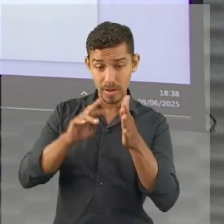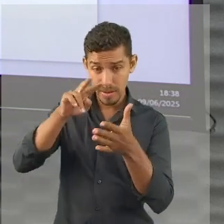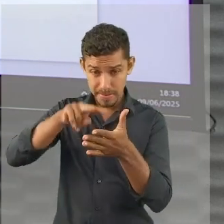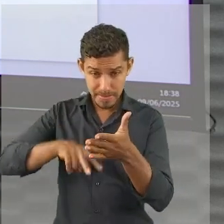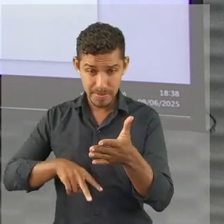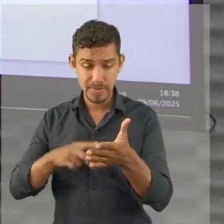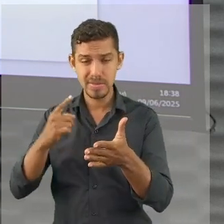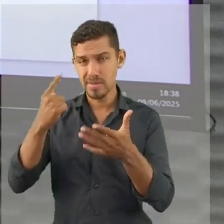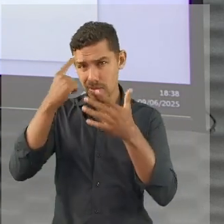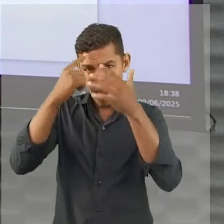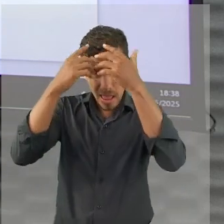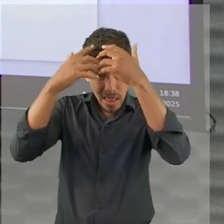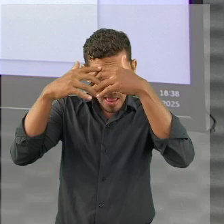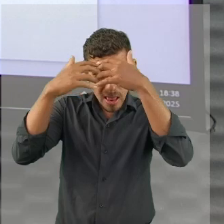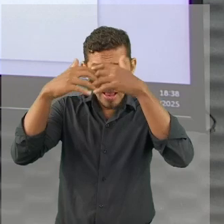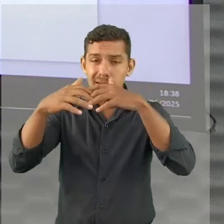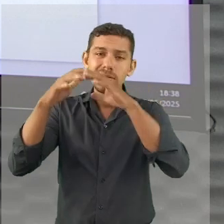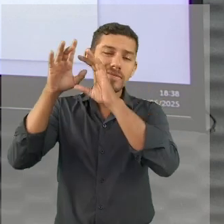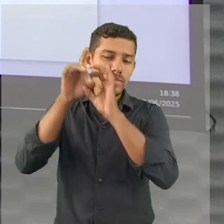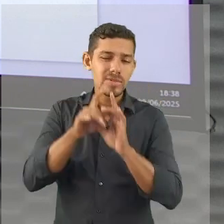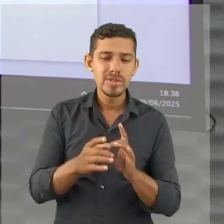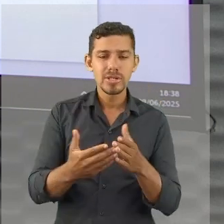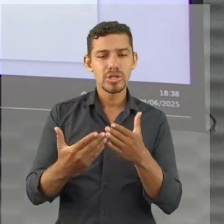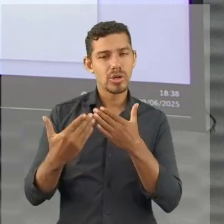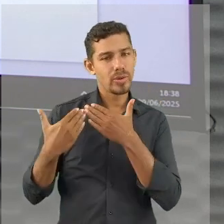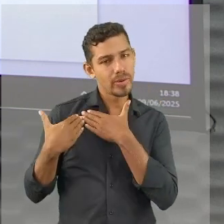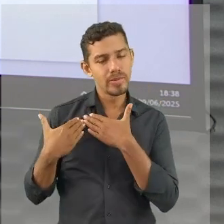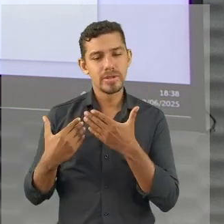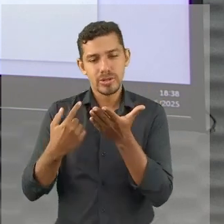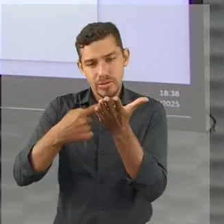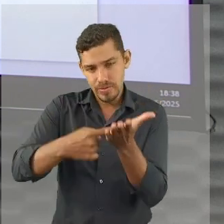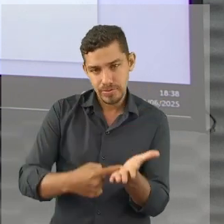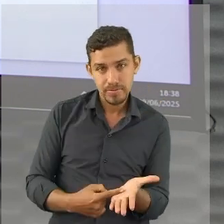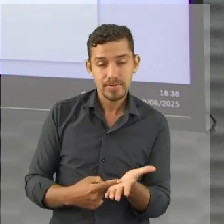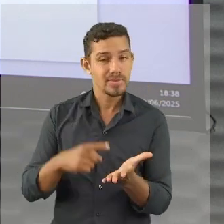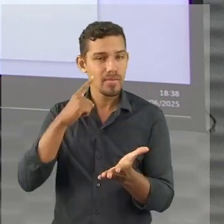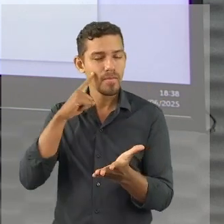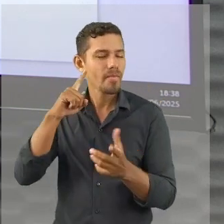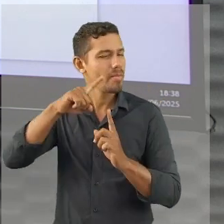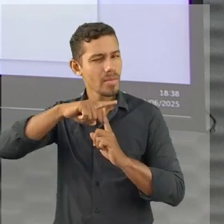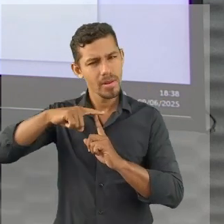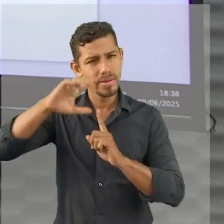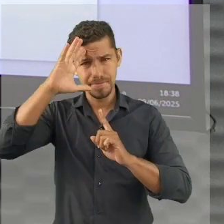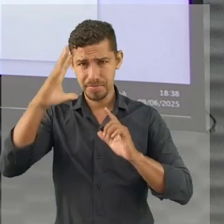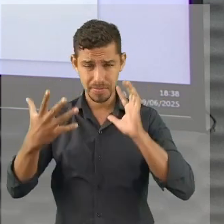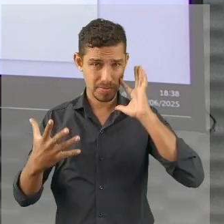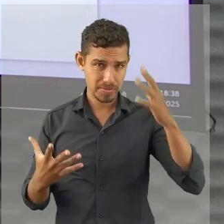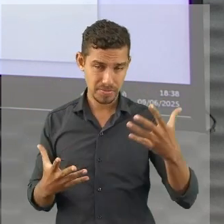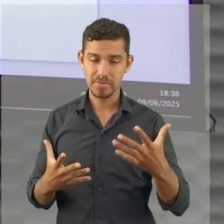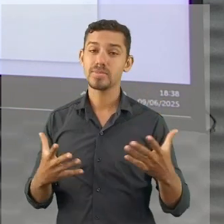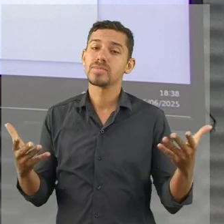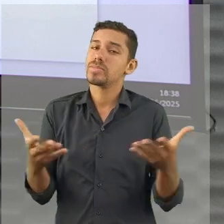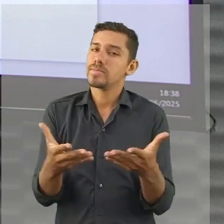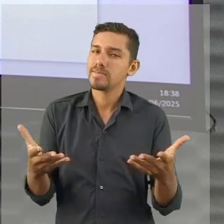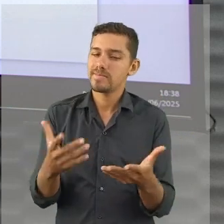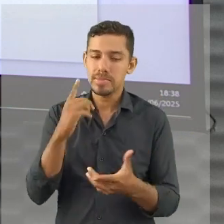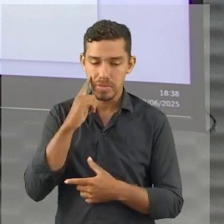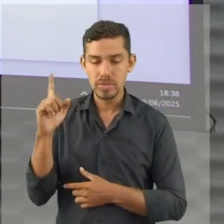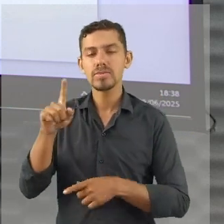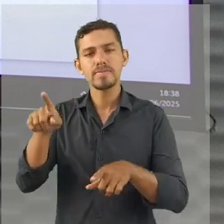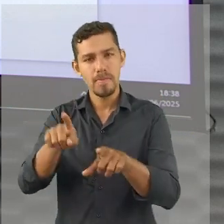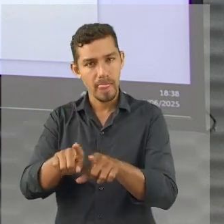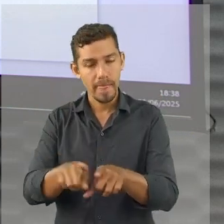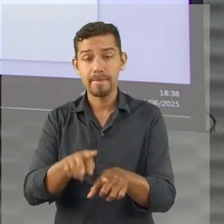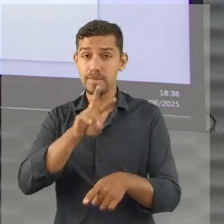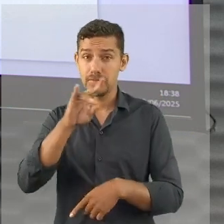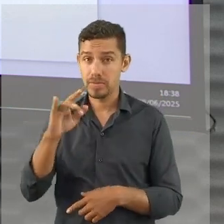leitura, pensando num contexto de compromissos, agendamentos, esse tipo de situação. Hoje nós também